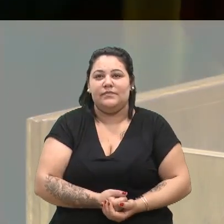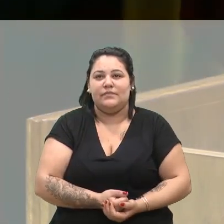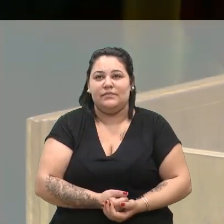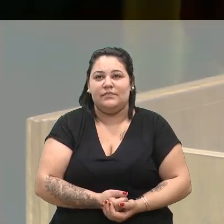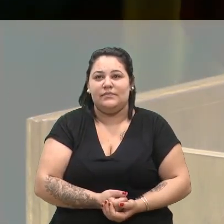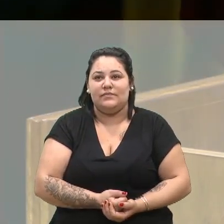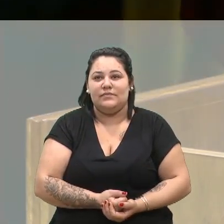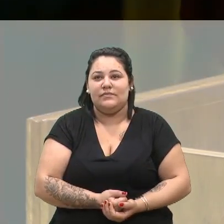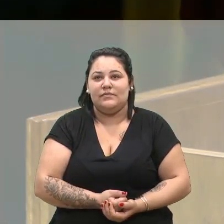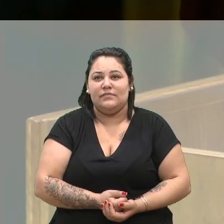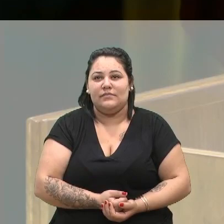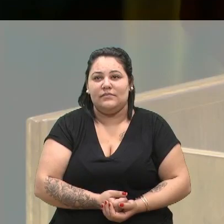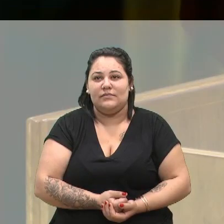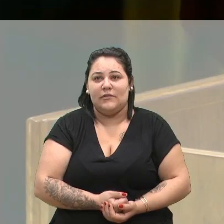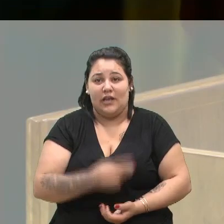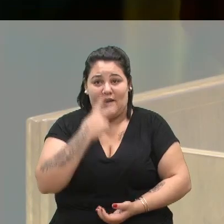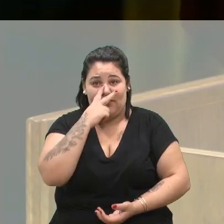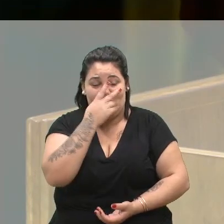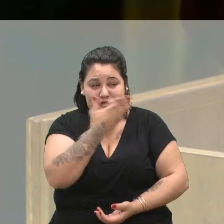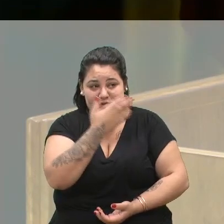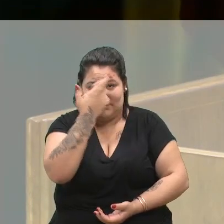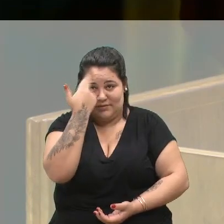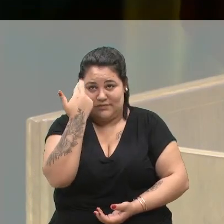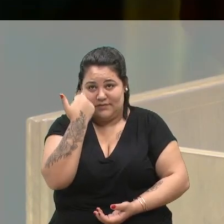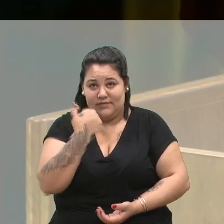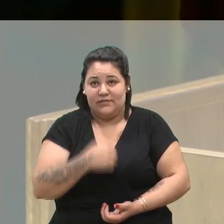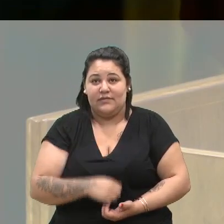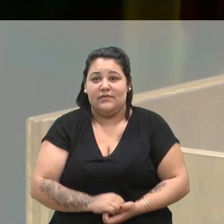é forte, vereador Rafael?